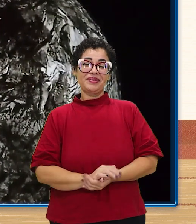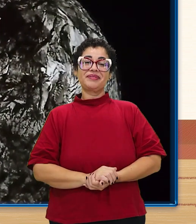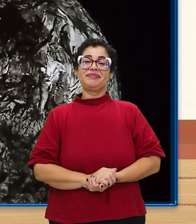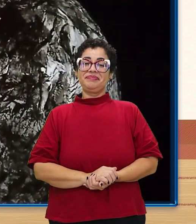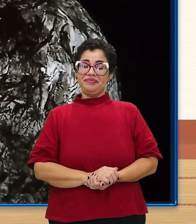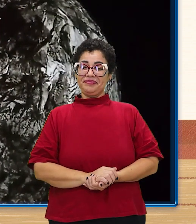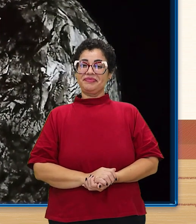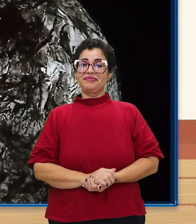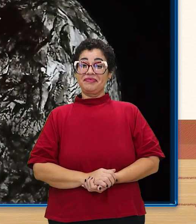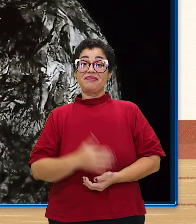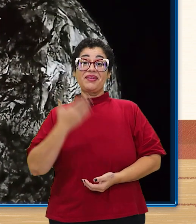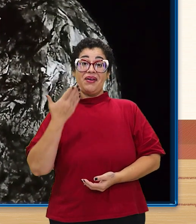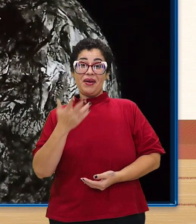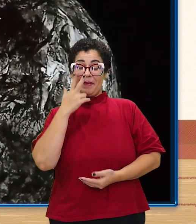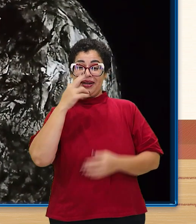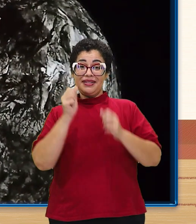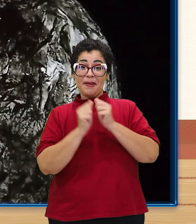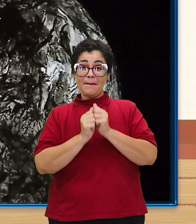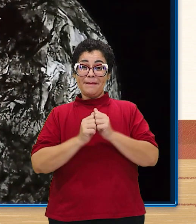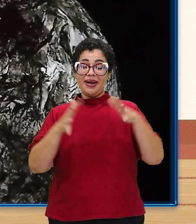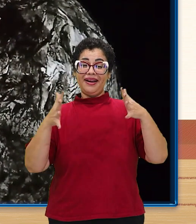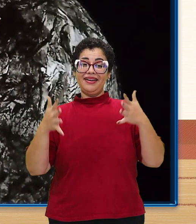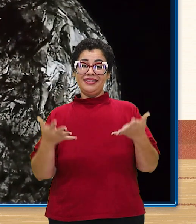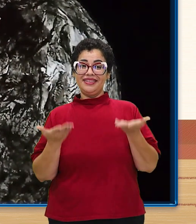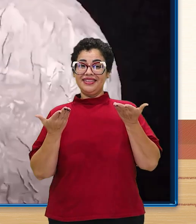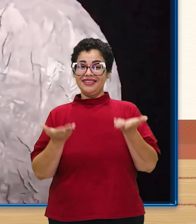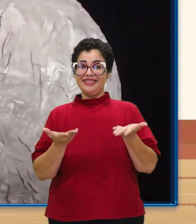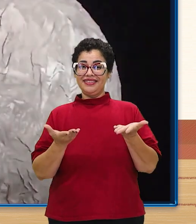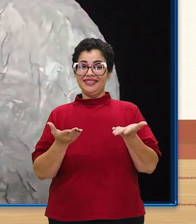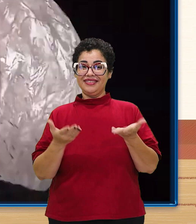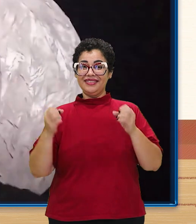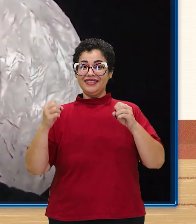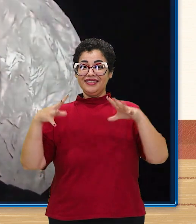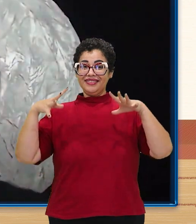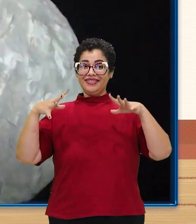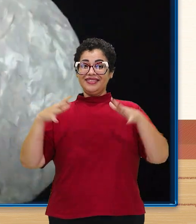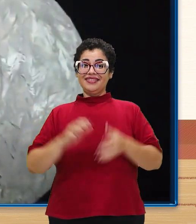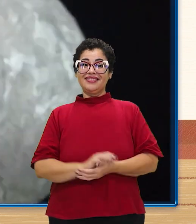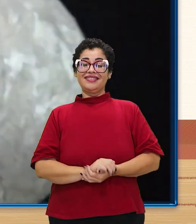E olha só como é a mágica acontece.